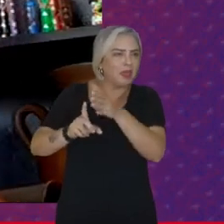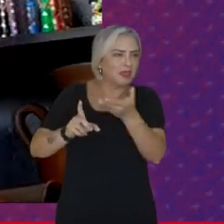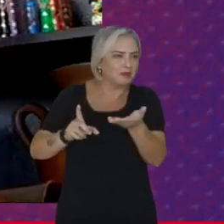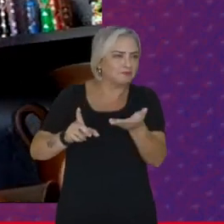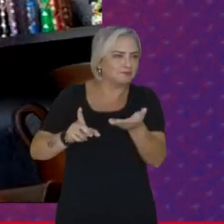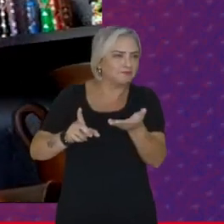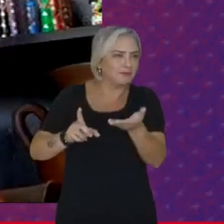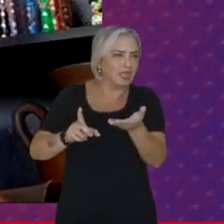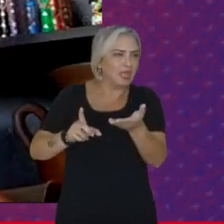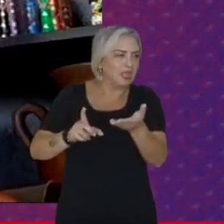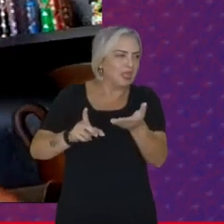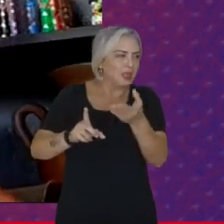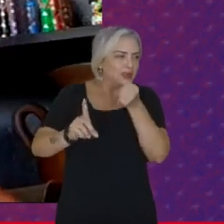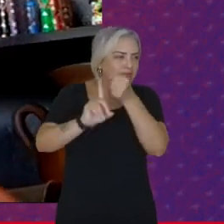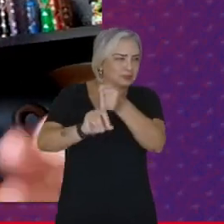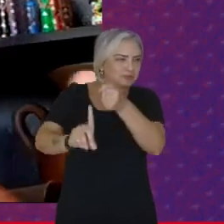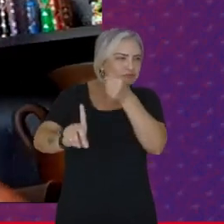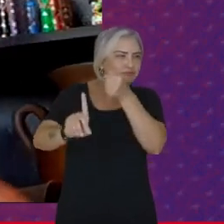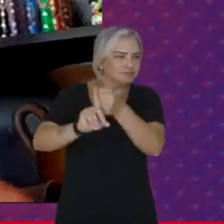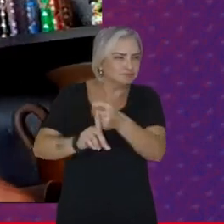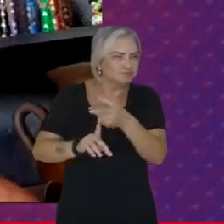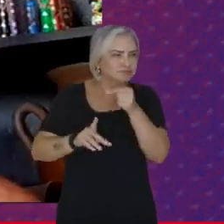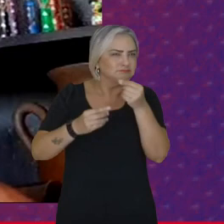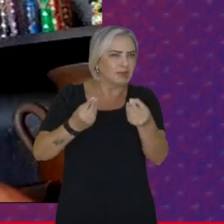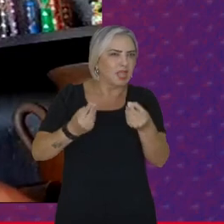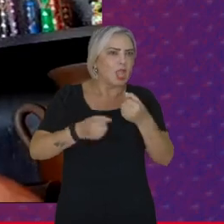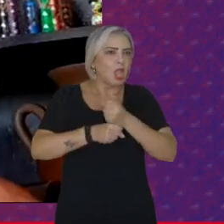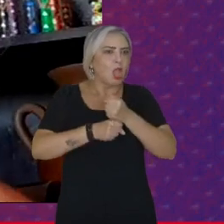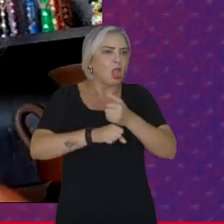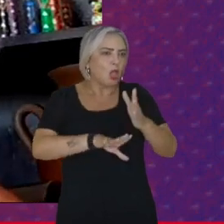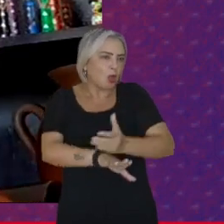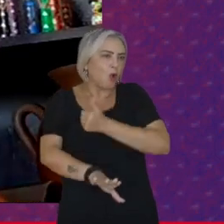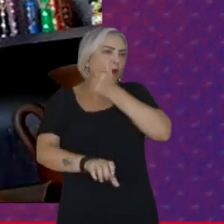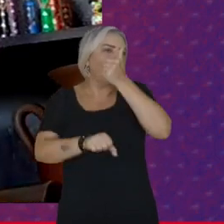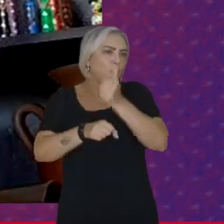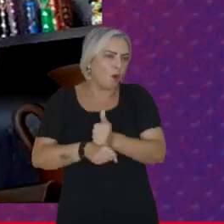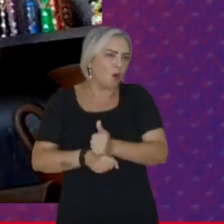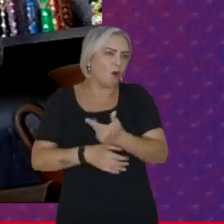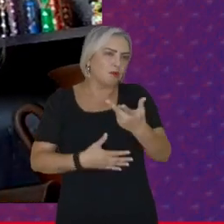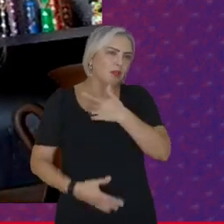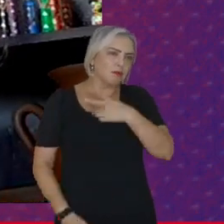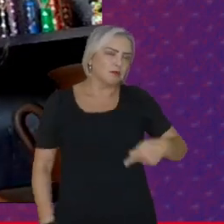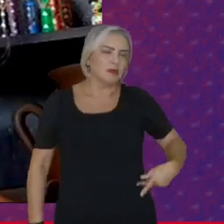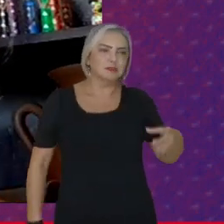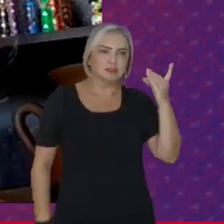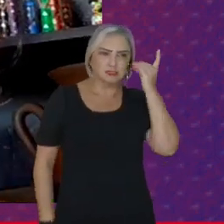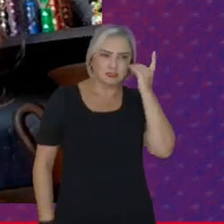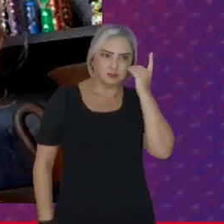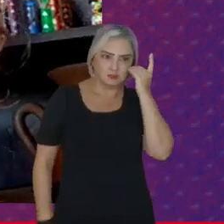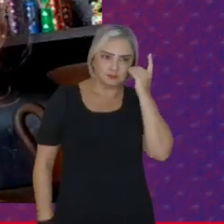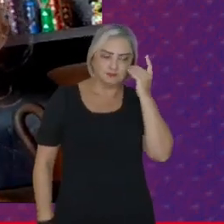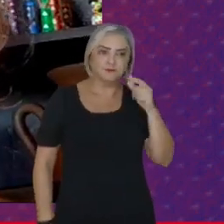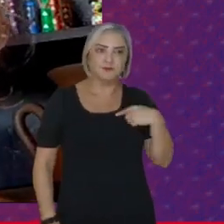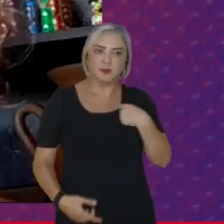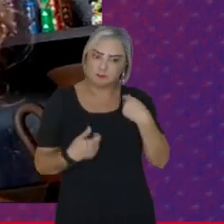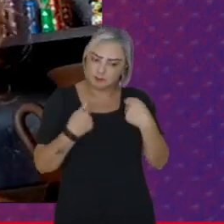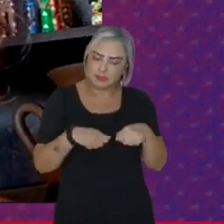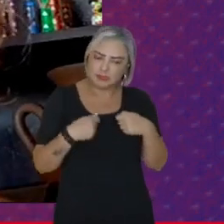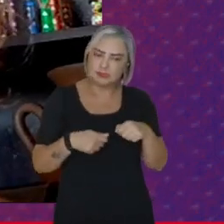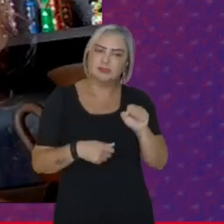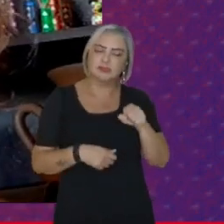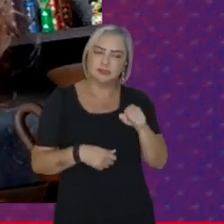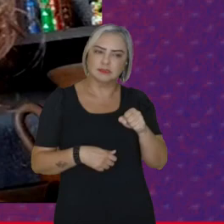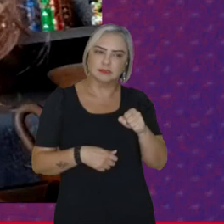com de 2016 para cá, com o golpe na nossa presidenta Dilma. Então, a gente precisa,